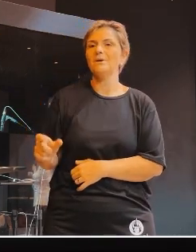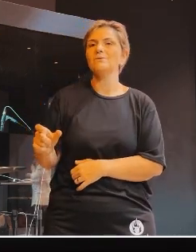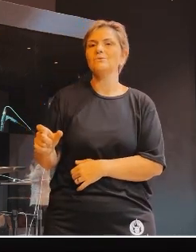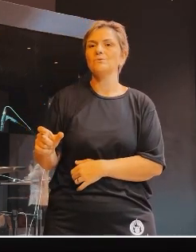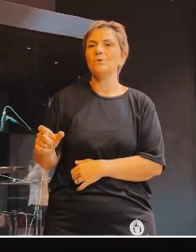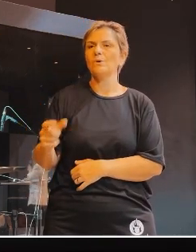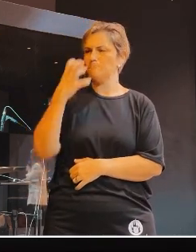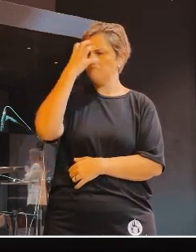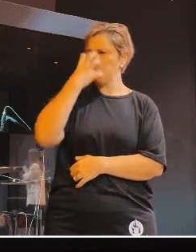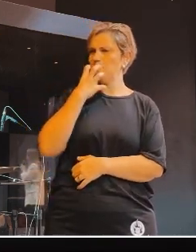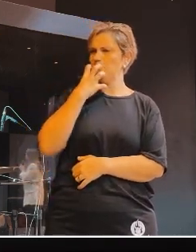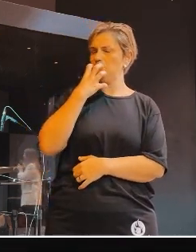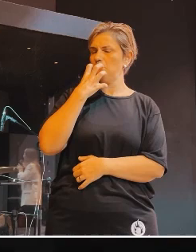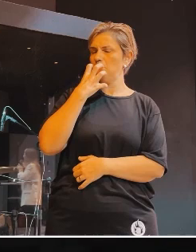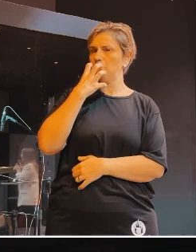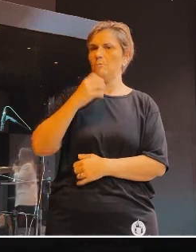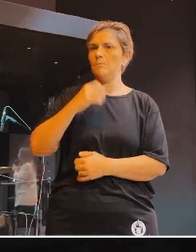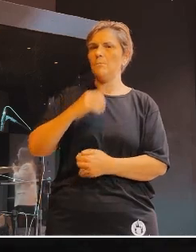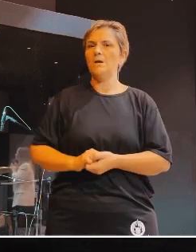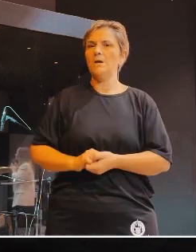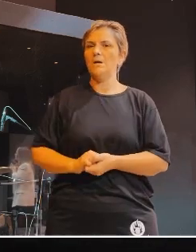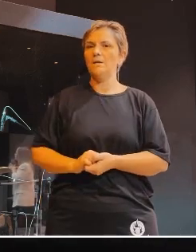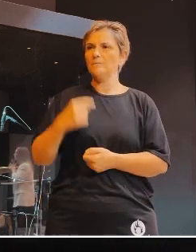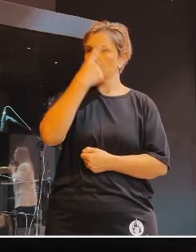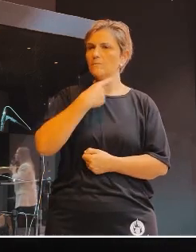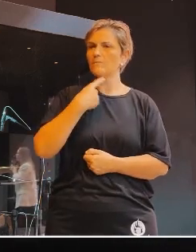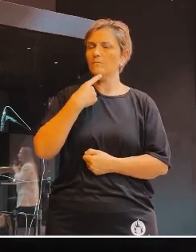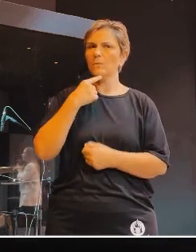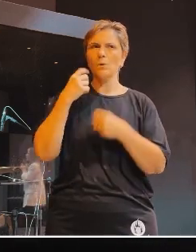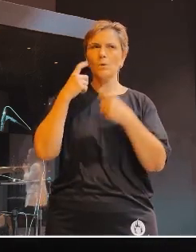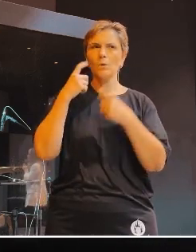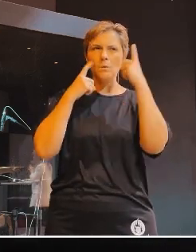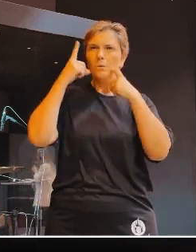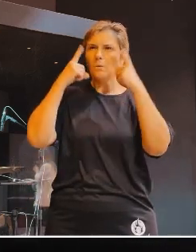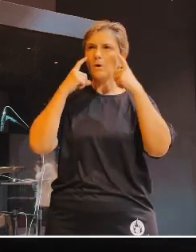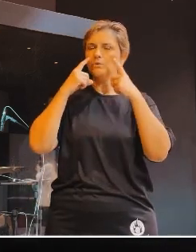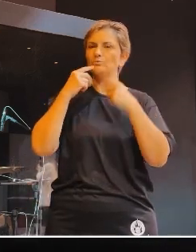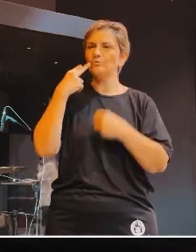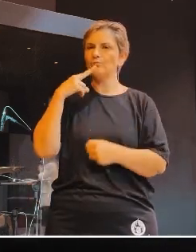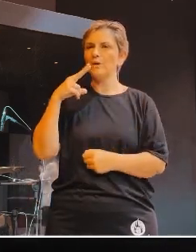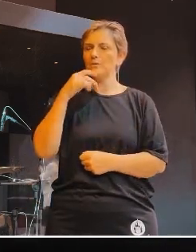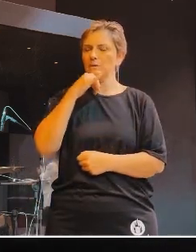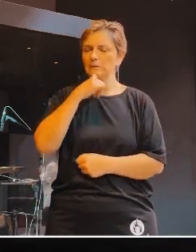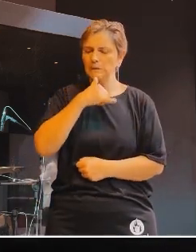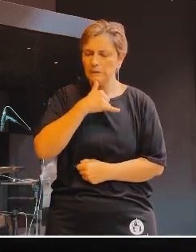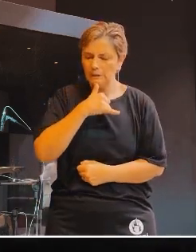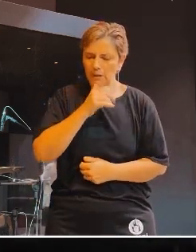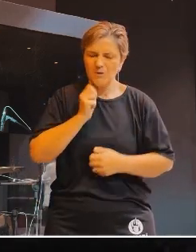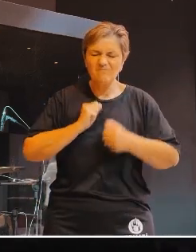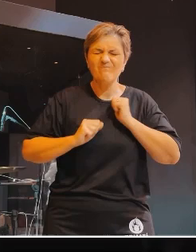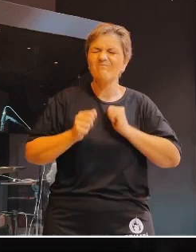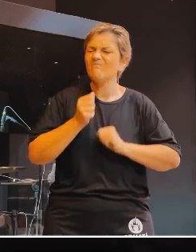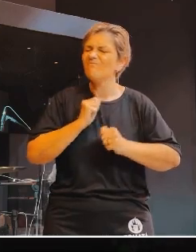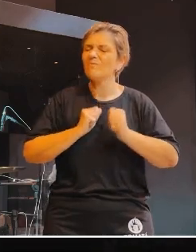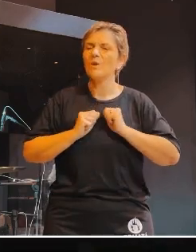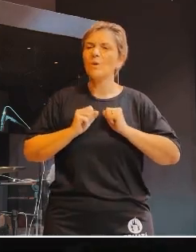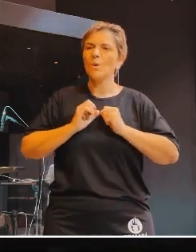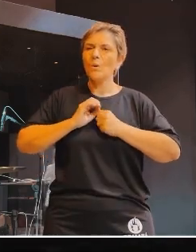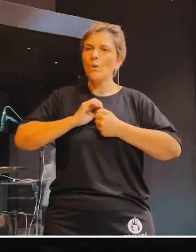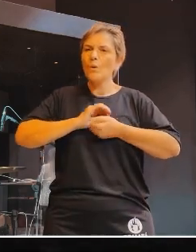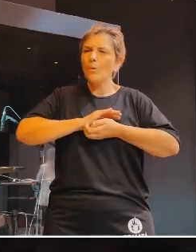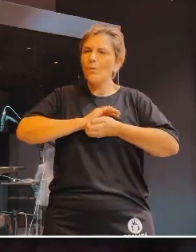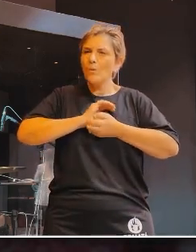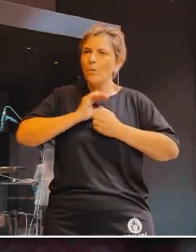carrancuda, que na aparência, na expressão dá para ver tristeza, angústia,